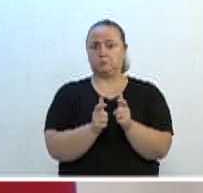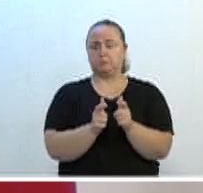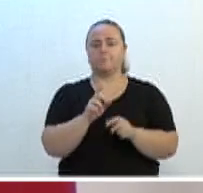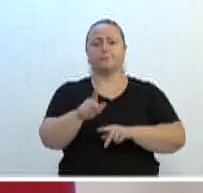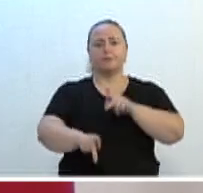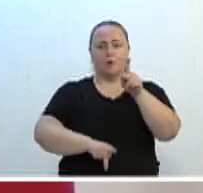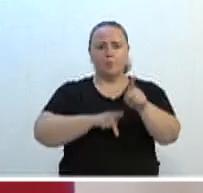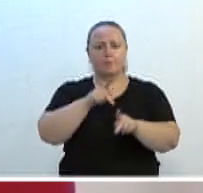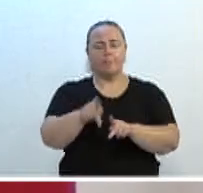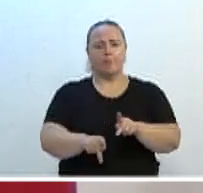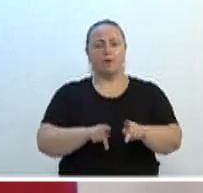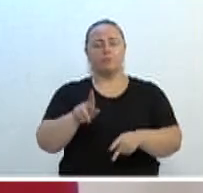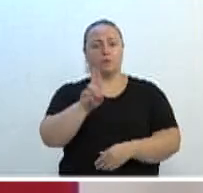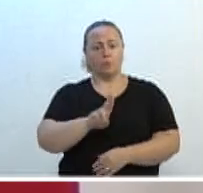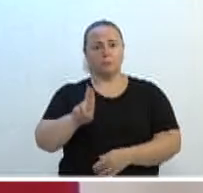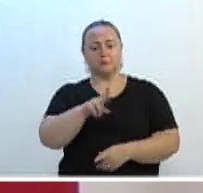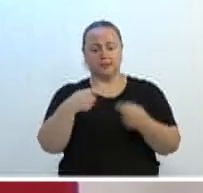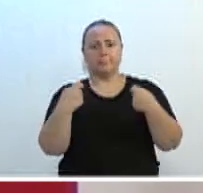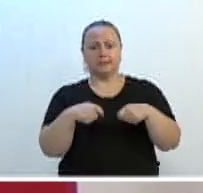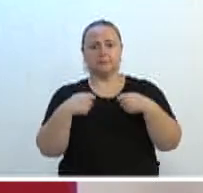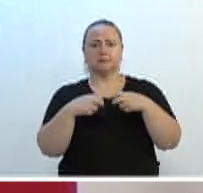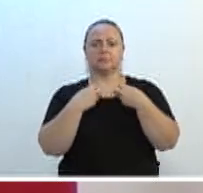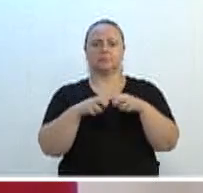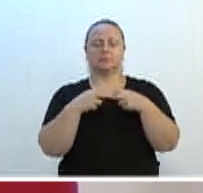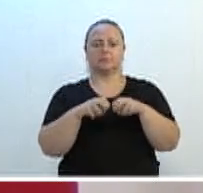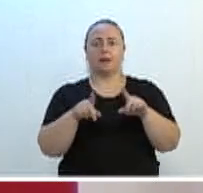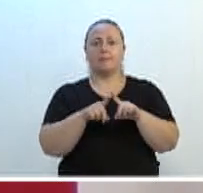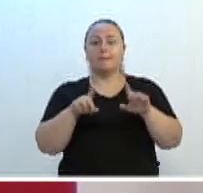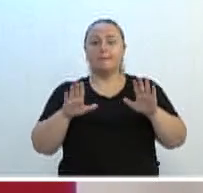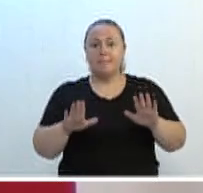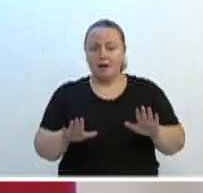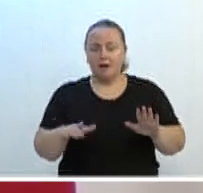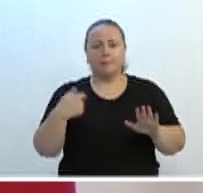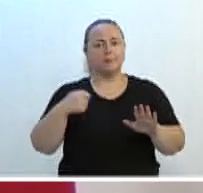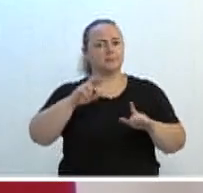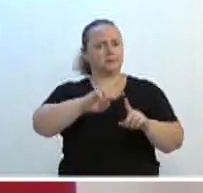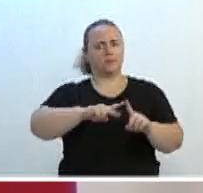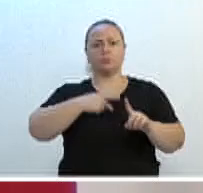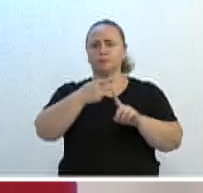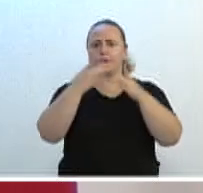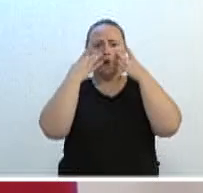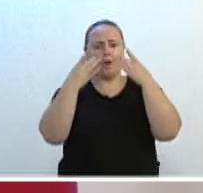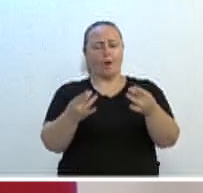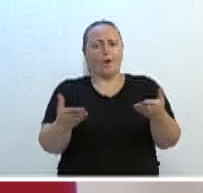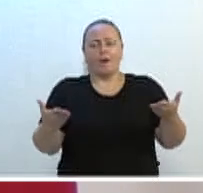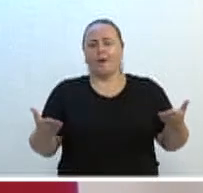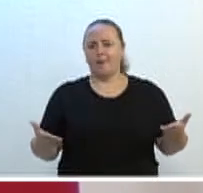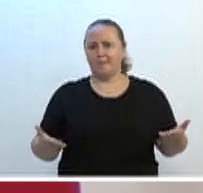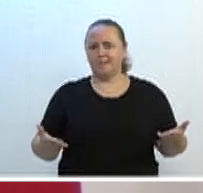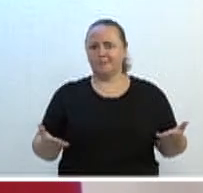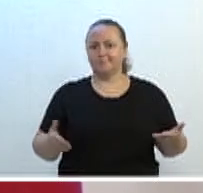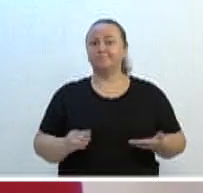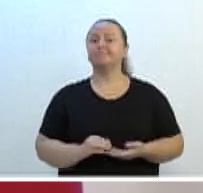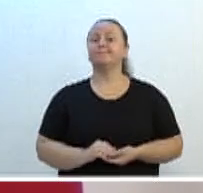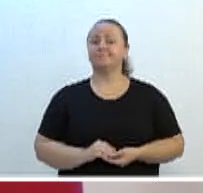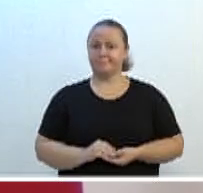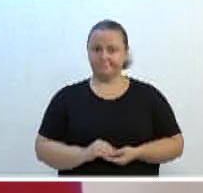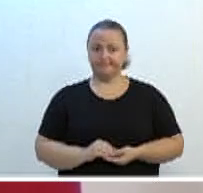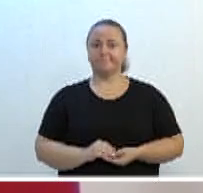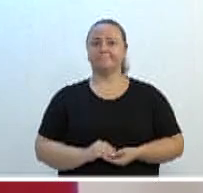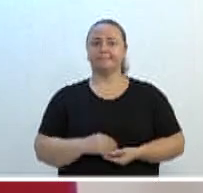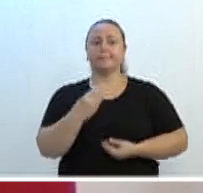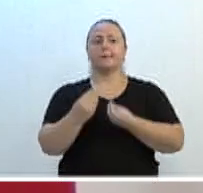de uma atenção, sem dúvida, redobrada com relação a toda a questão do transporte coletivo. Agora, não podemos